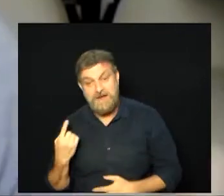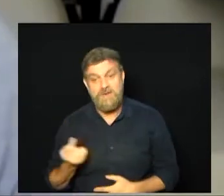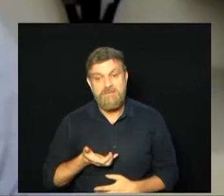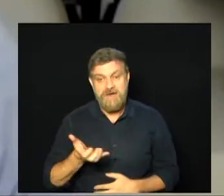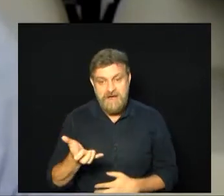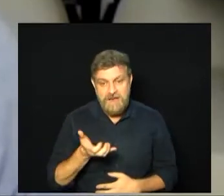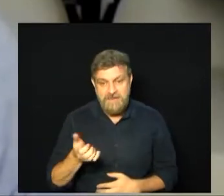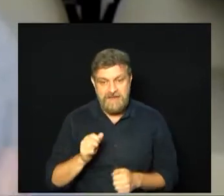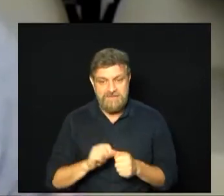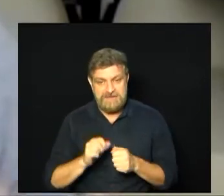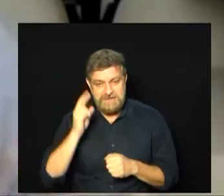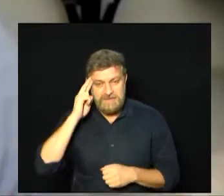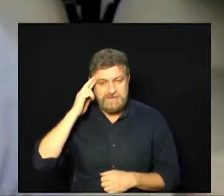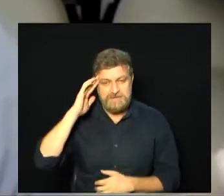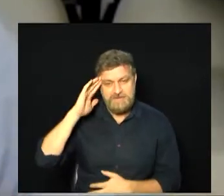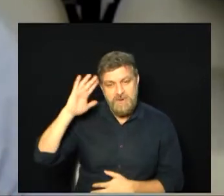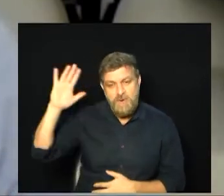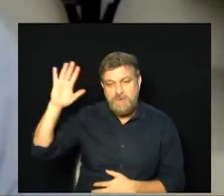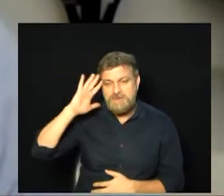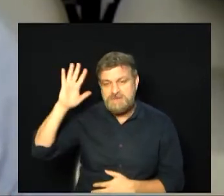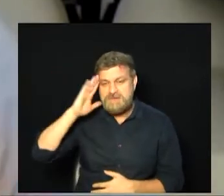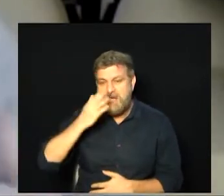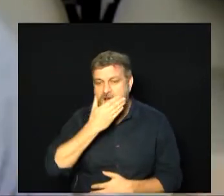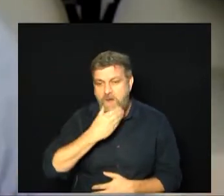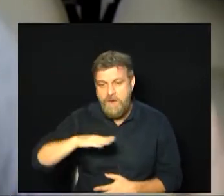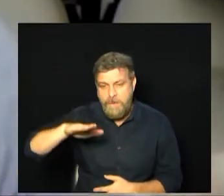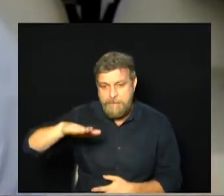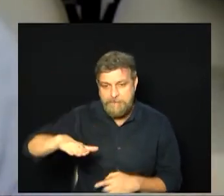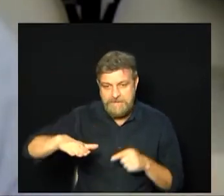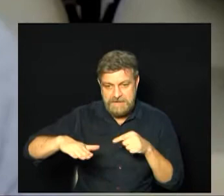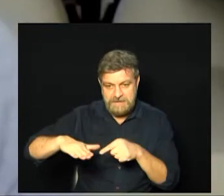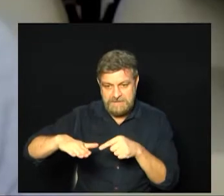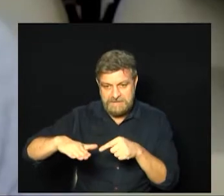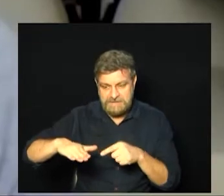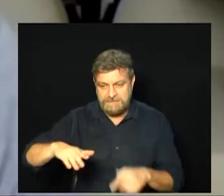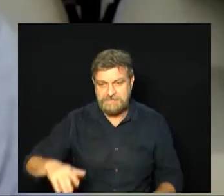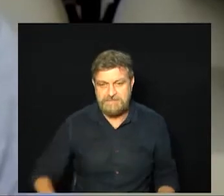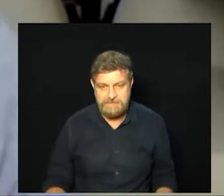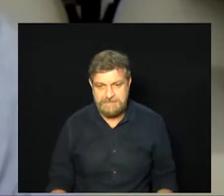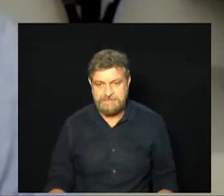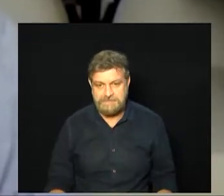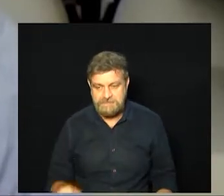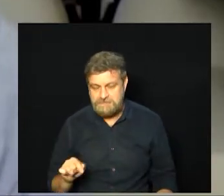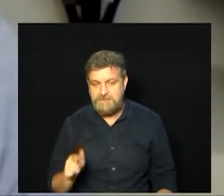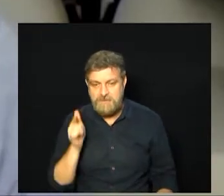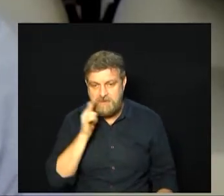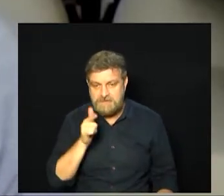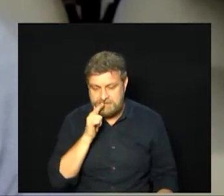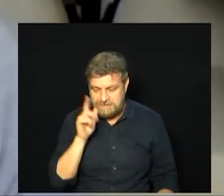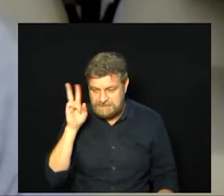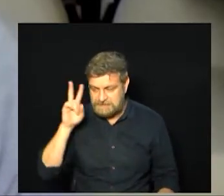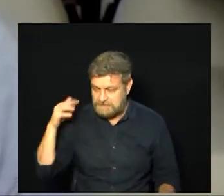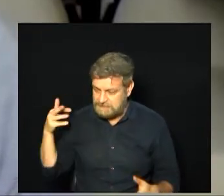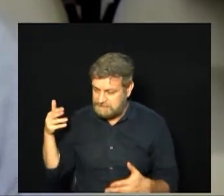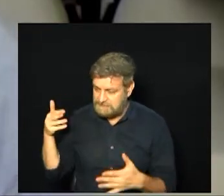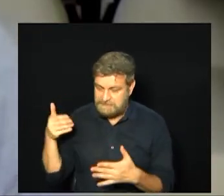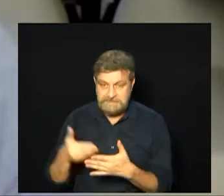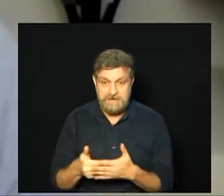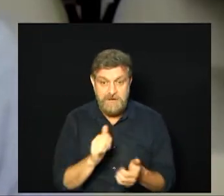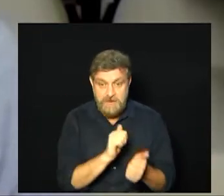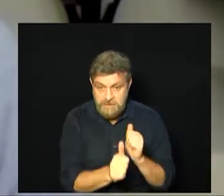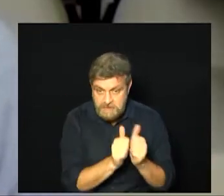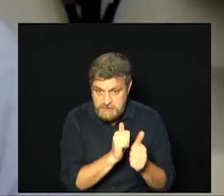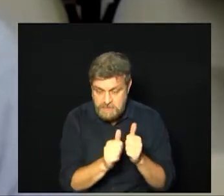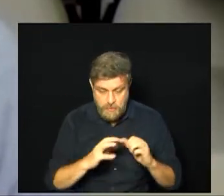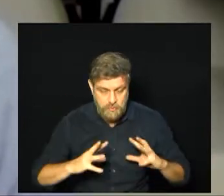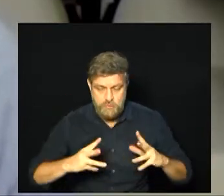com que os sonhos de um menino, meu alter ego, esse menino de chuteiras, venha acompanhando a história, não só do futebol, do esporte